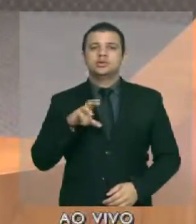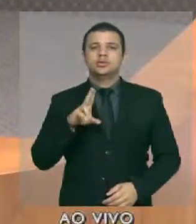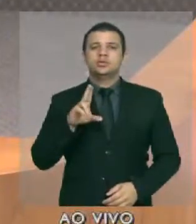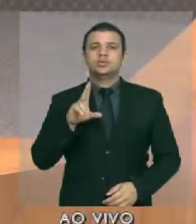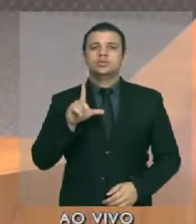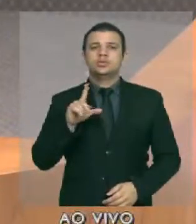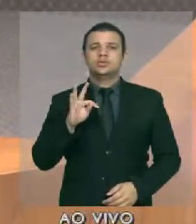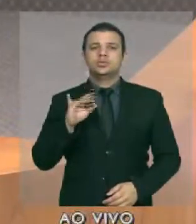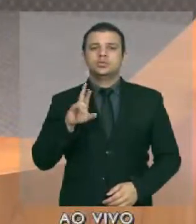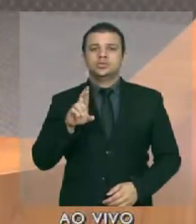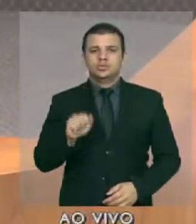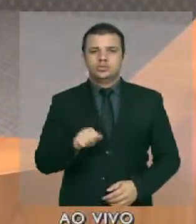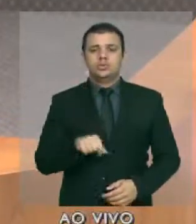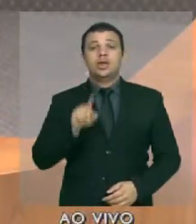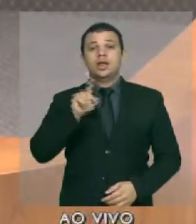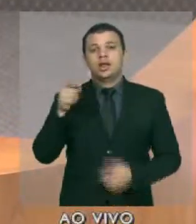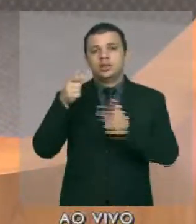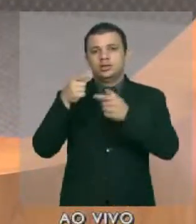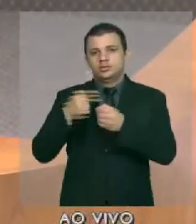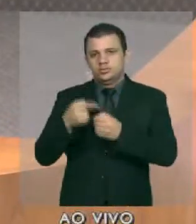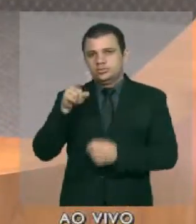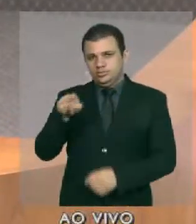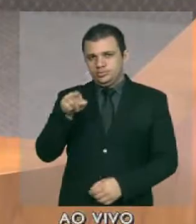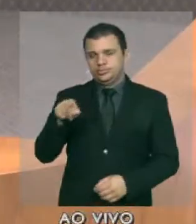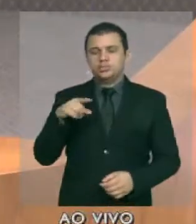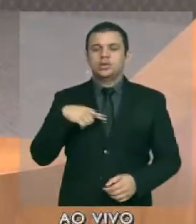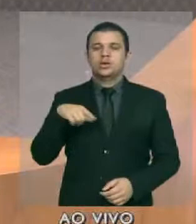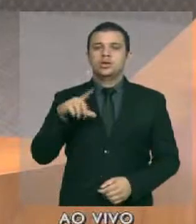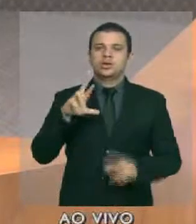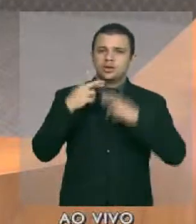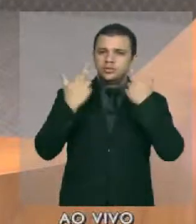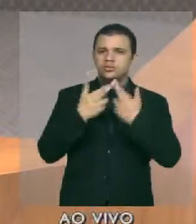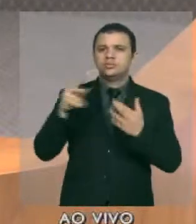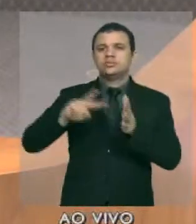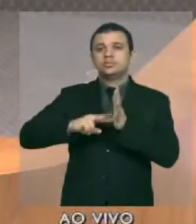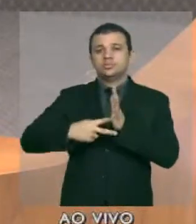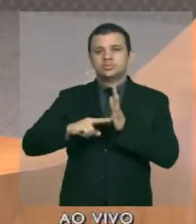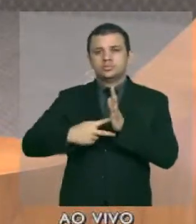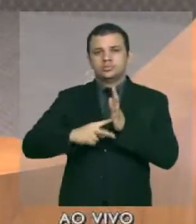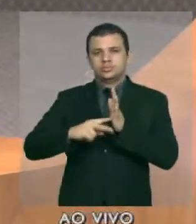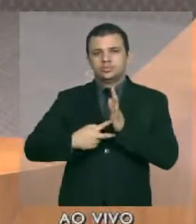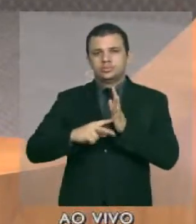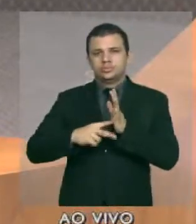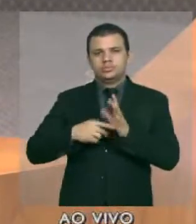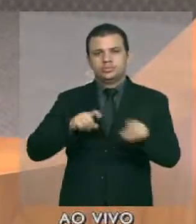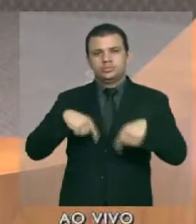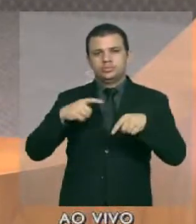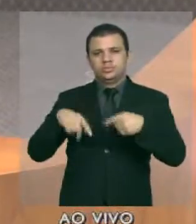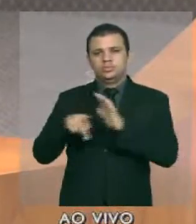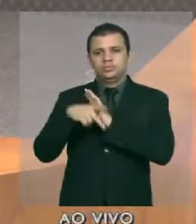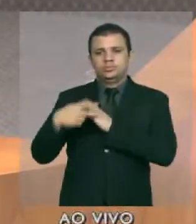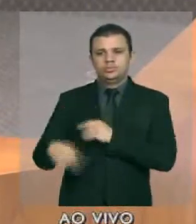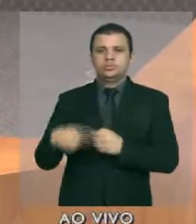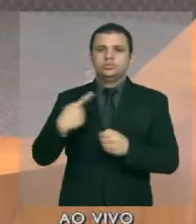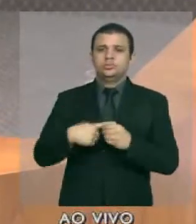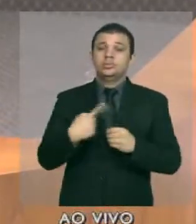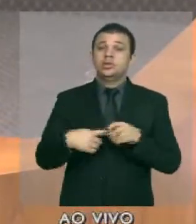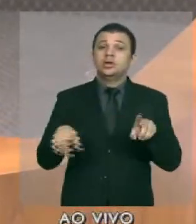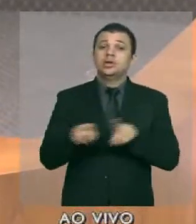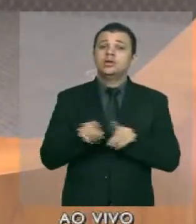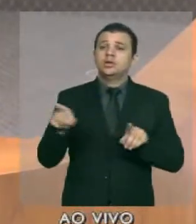reunião Que foi no dia 2 né no Sindicato dos Trabalhadores Rurais do município e lá estavam presentes representantes do sindicato trabalhadores rurais